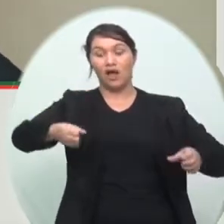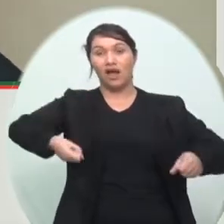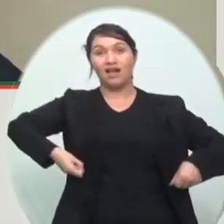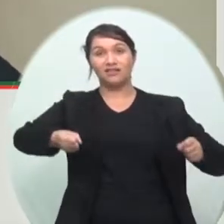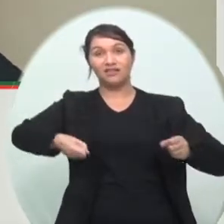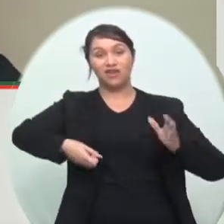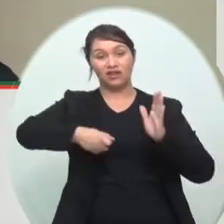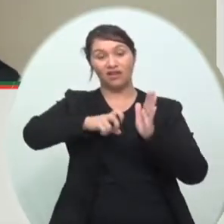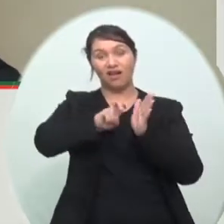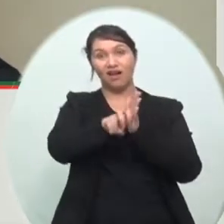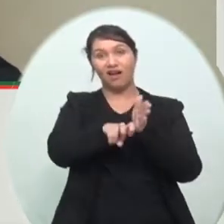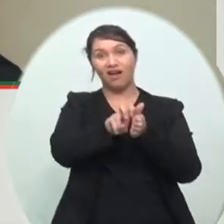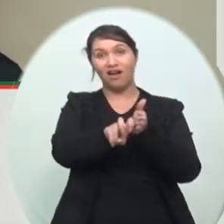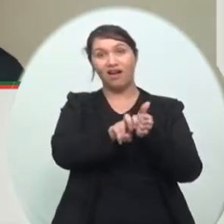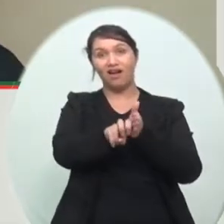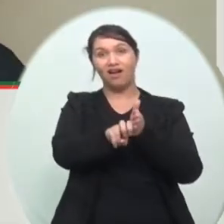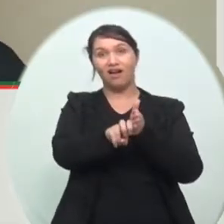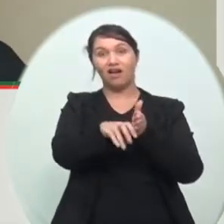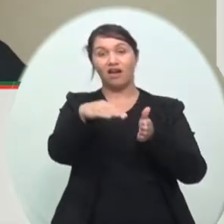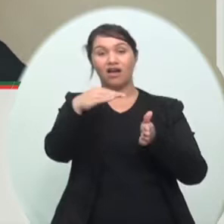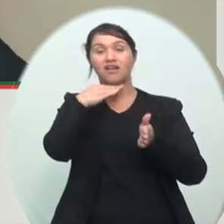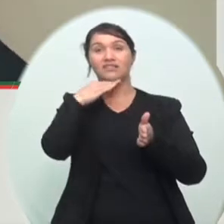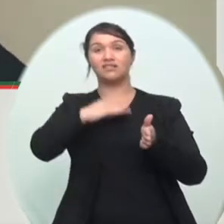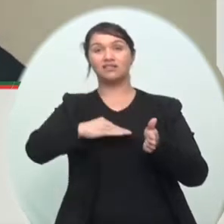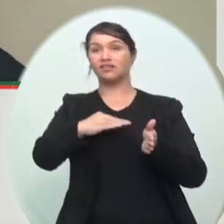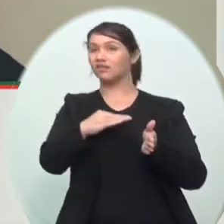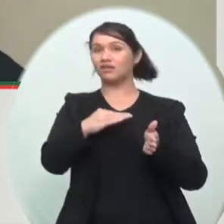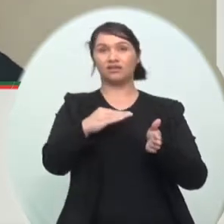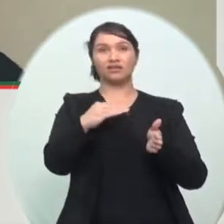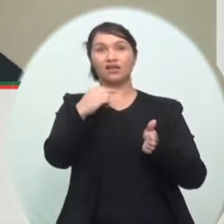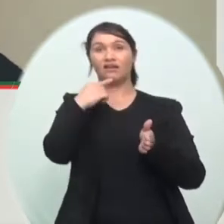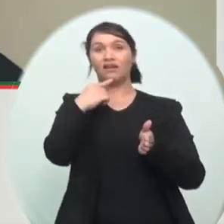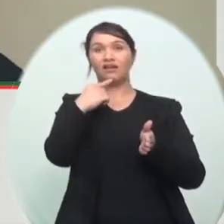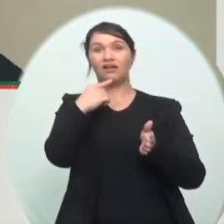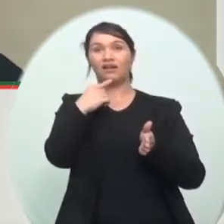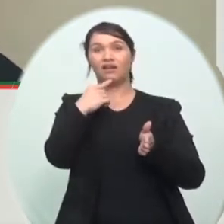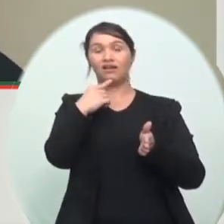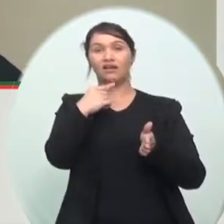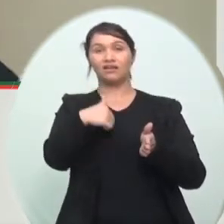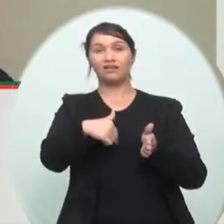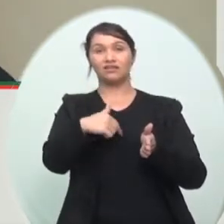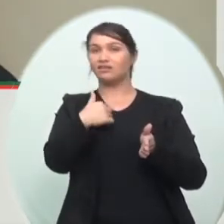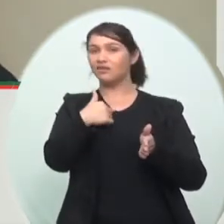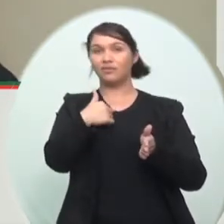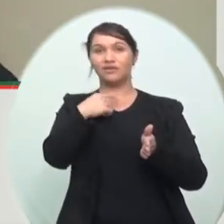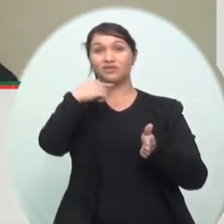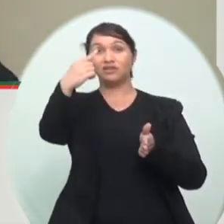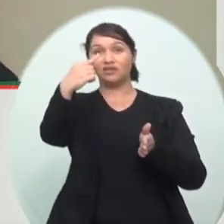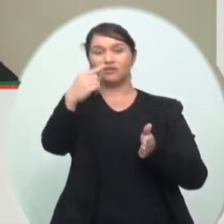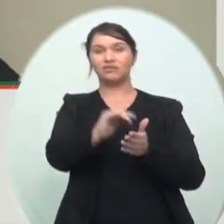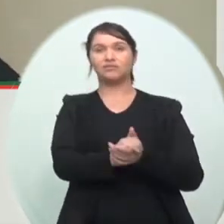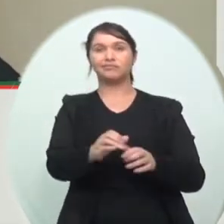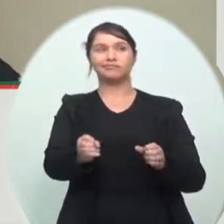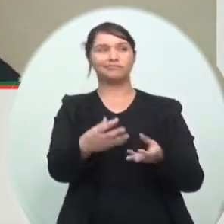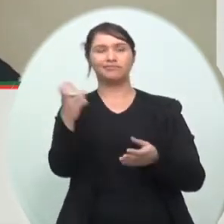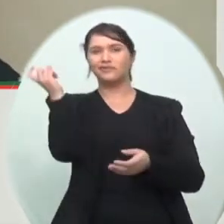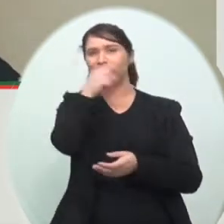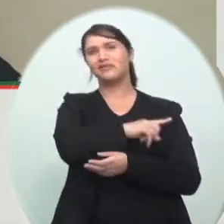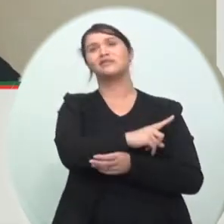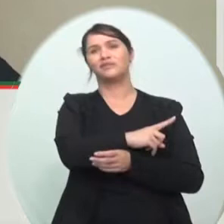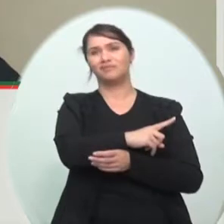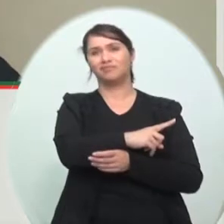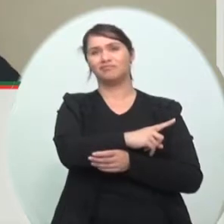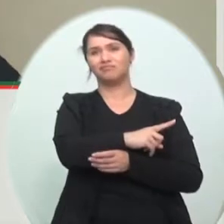mexe, e ele não tem condições de ir para o INSS, porque não tem um atestado para passar no médico. Já conversamos,